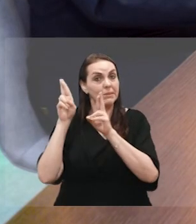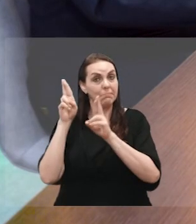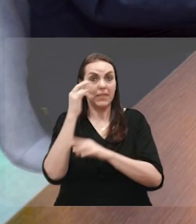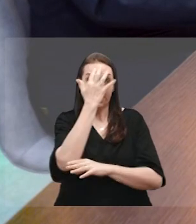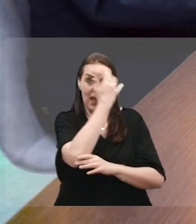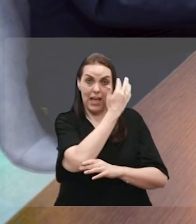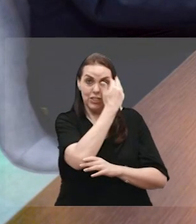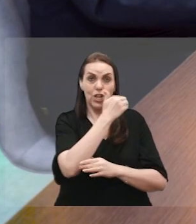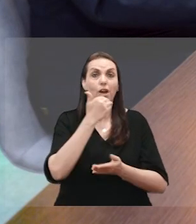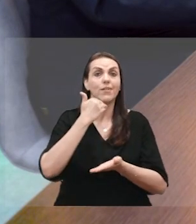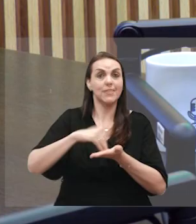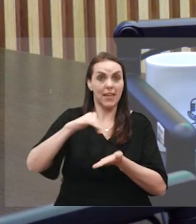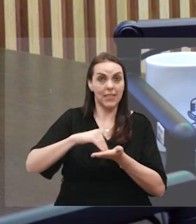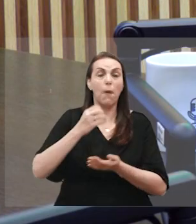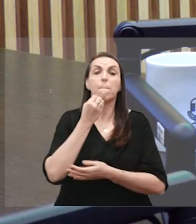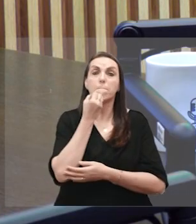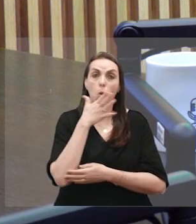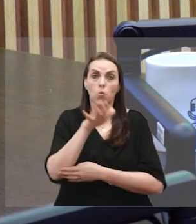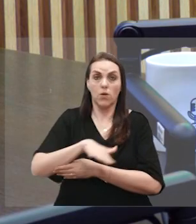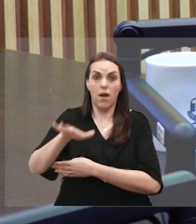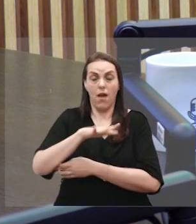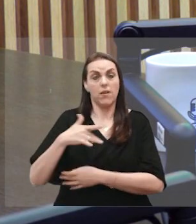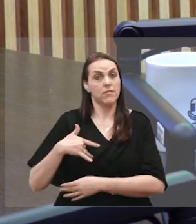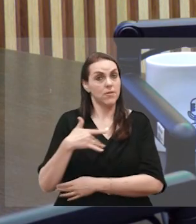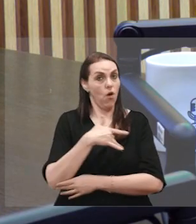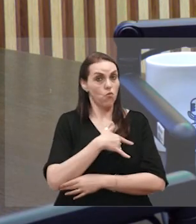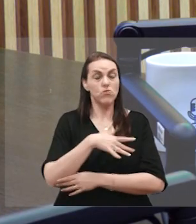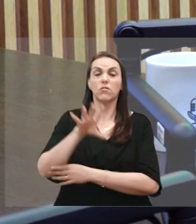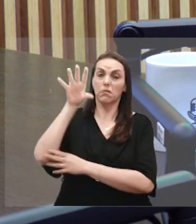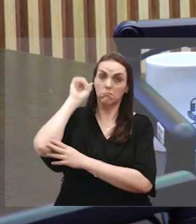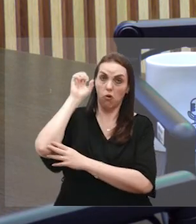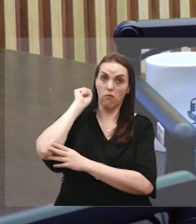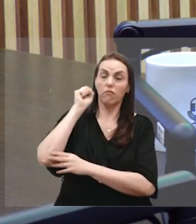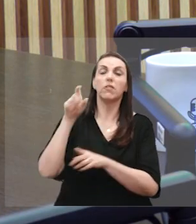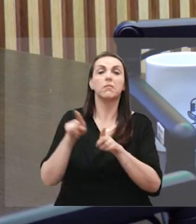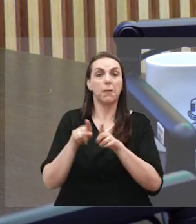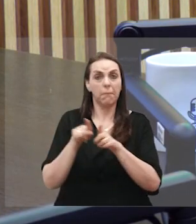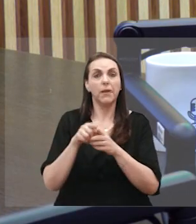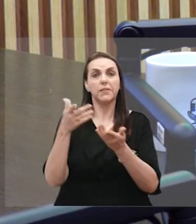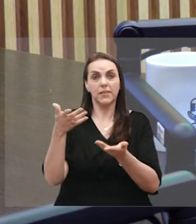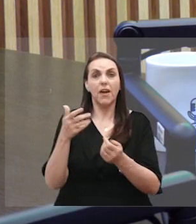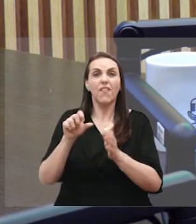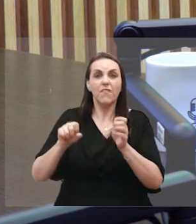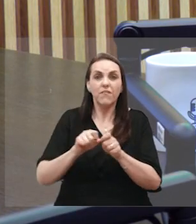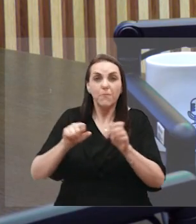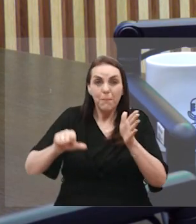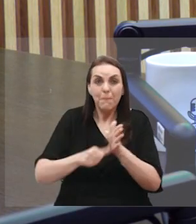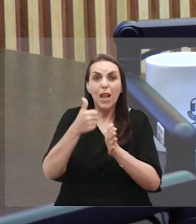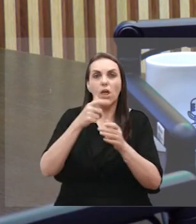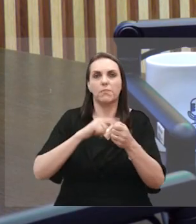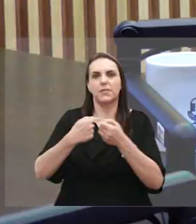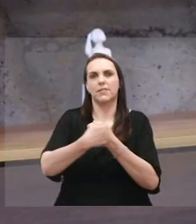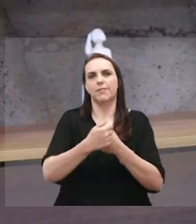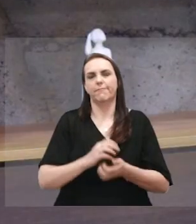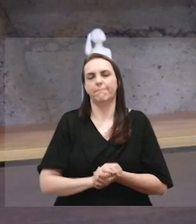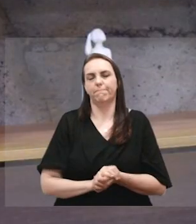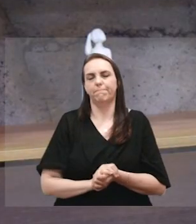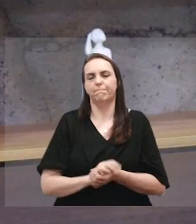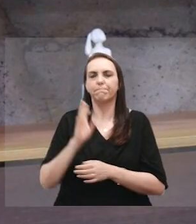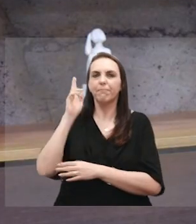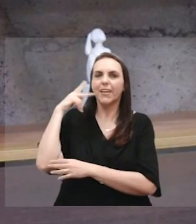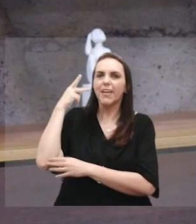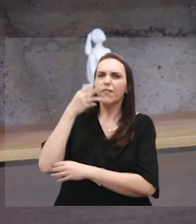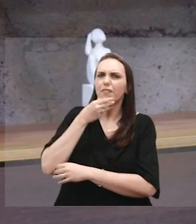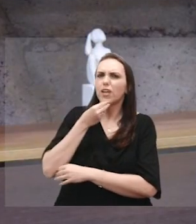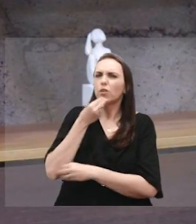o Adiló coloque um secretário bom ali na saúde e vai nos ouvir para a gente estar fazendo isso aí que é o melhor para a cidade, né? E, vereador, como é que o